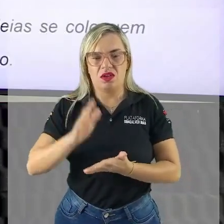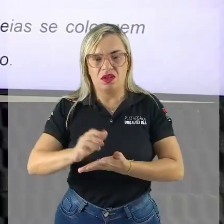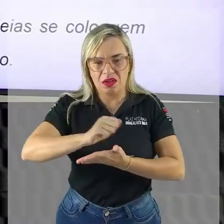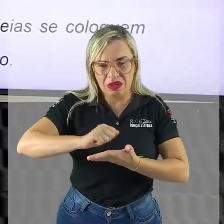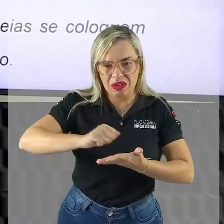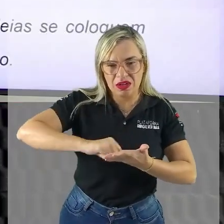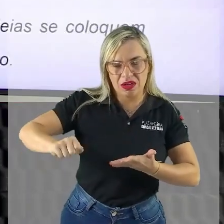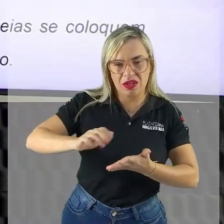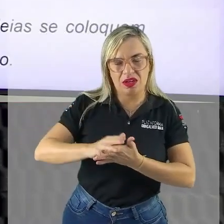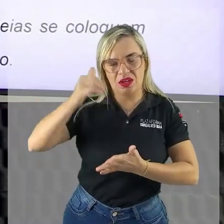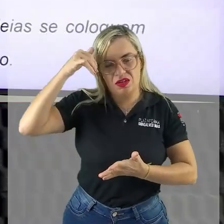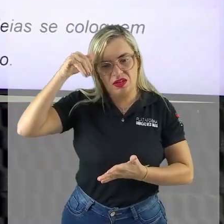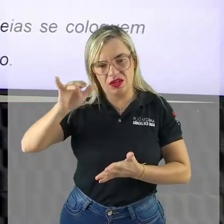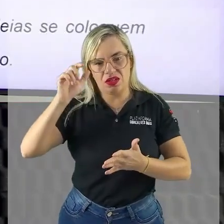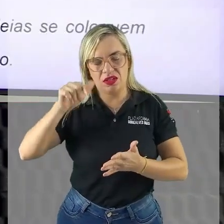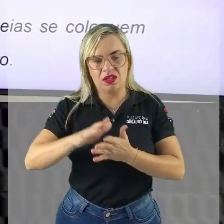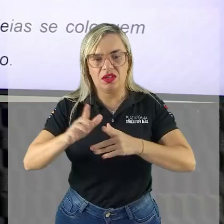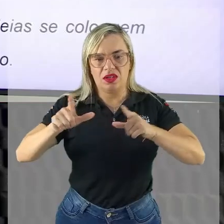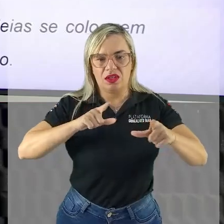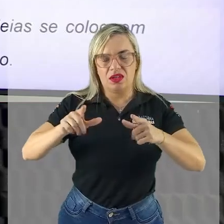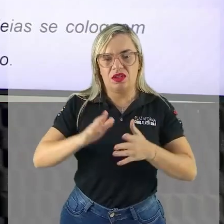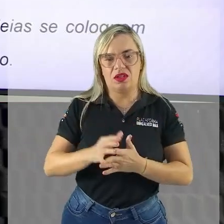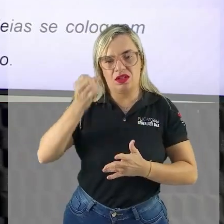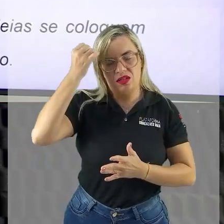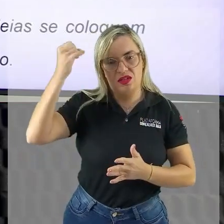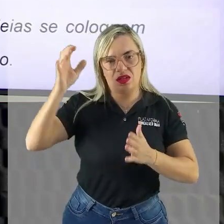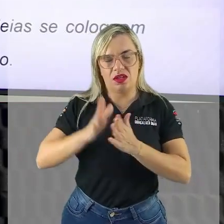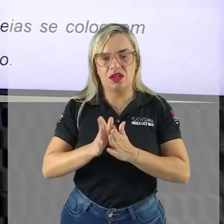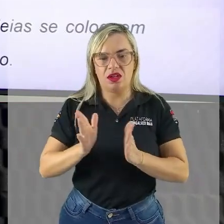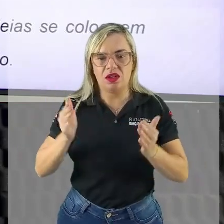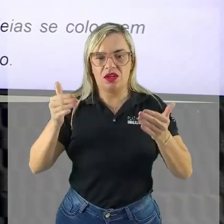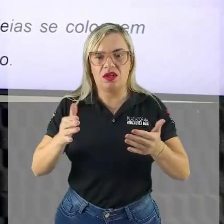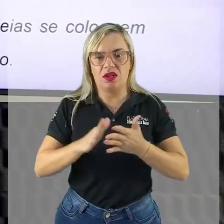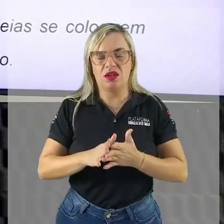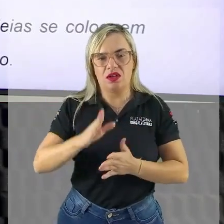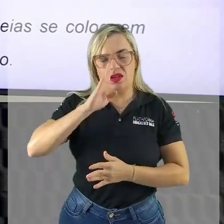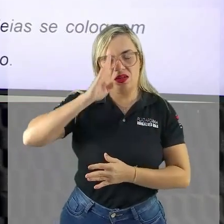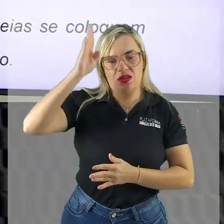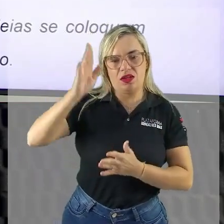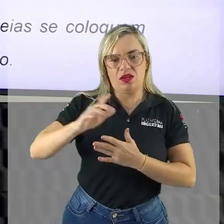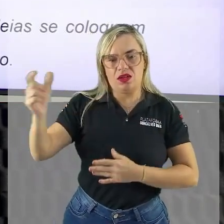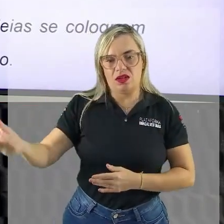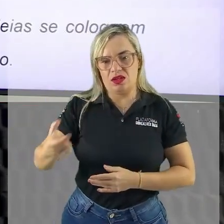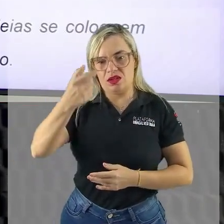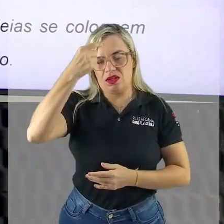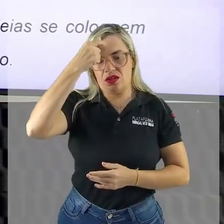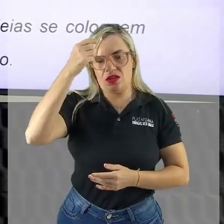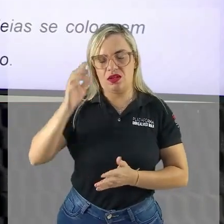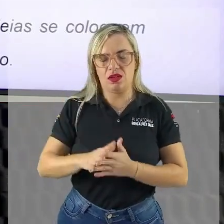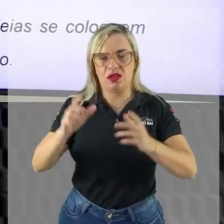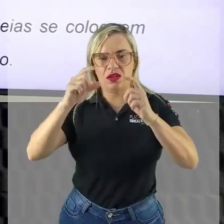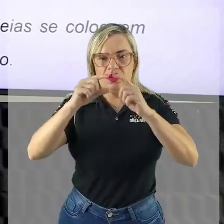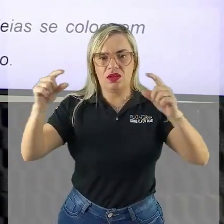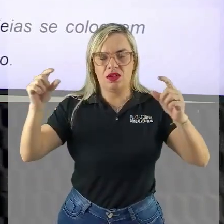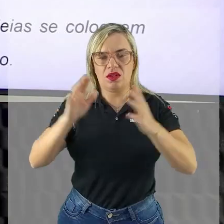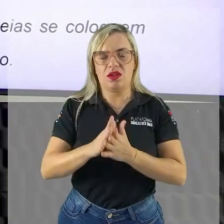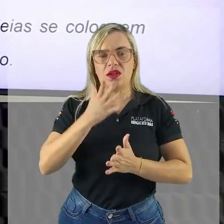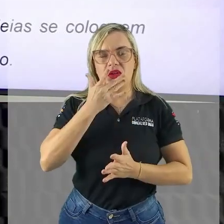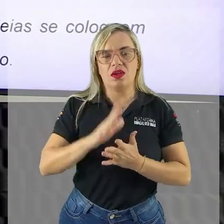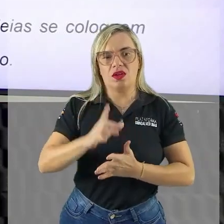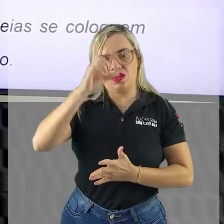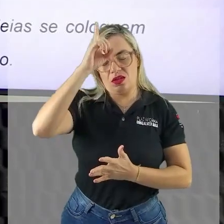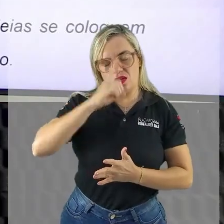dar esse trabalho a ele, tá? Destaque a ideia principal na sua mente, tá? Tanto que eu coloquei aqui em amarelo para você.